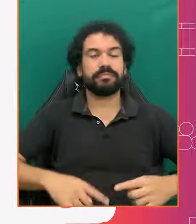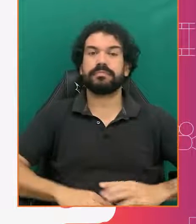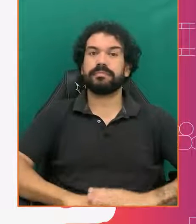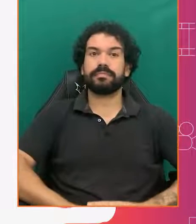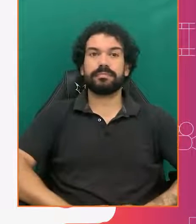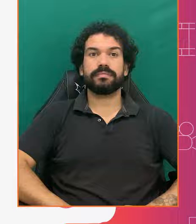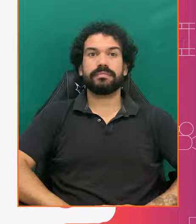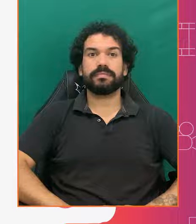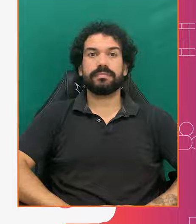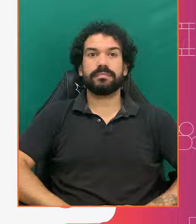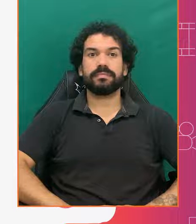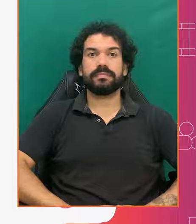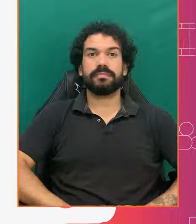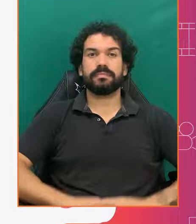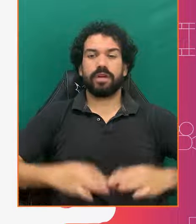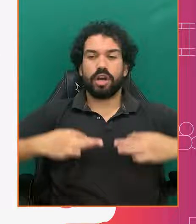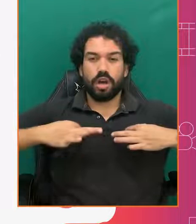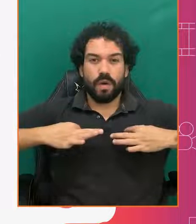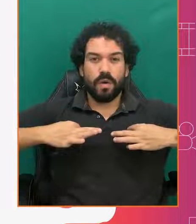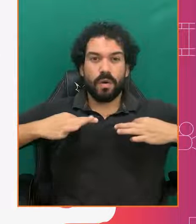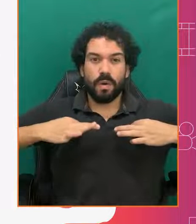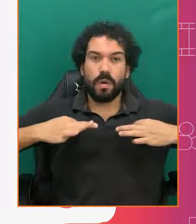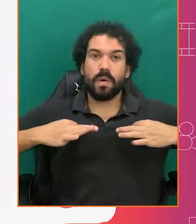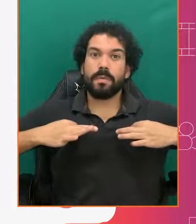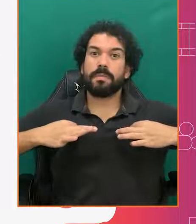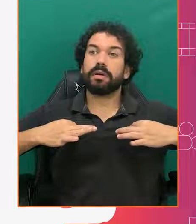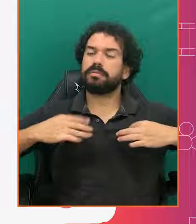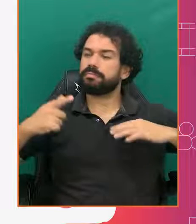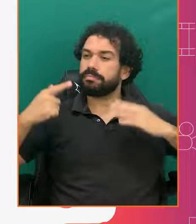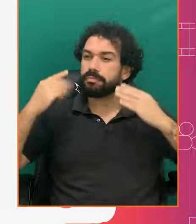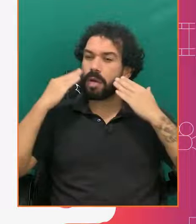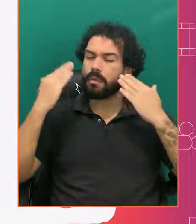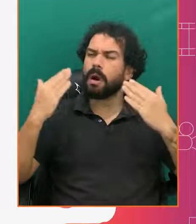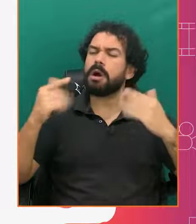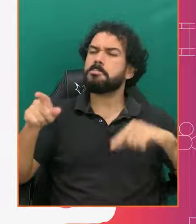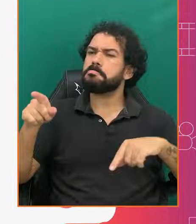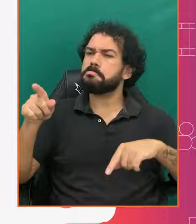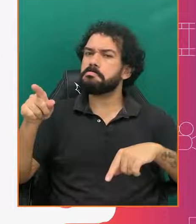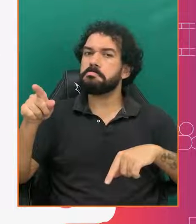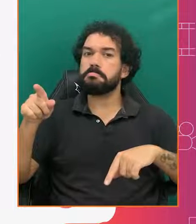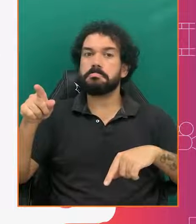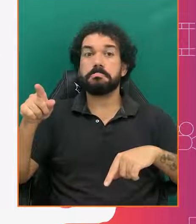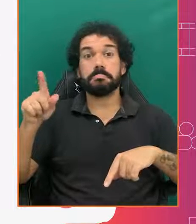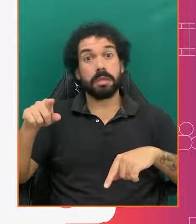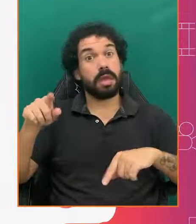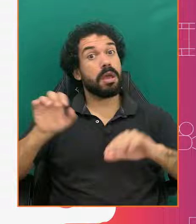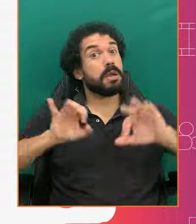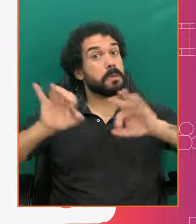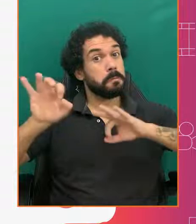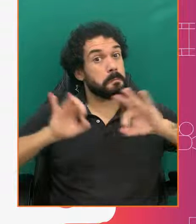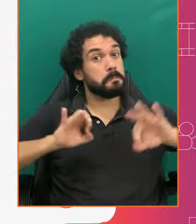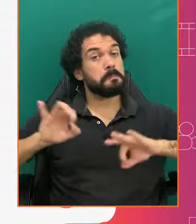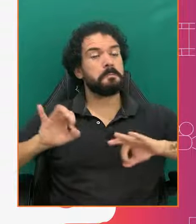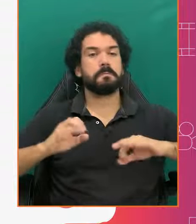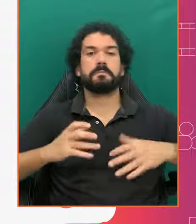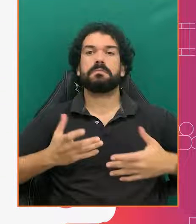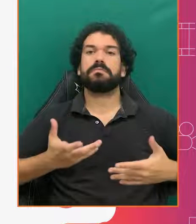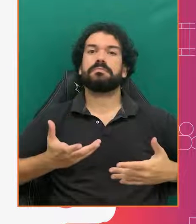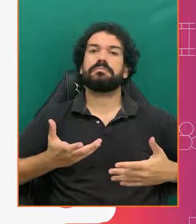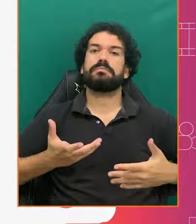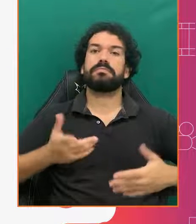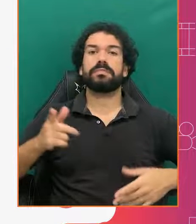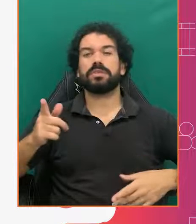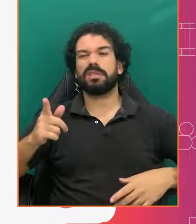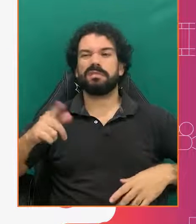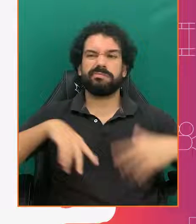a outra. As roupas do personagem vão demonstrar que ele é organizado ou